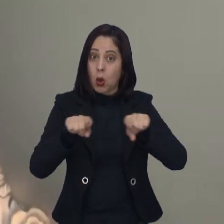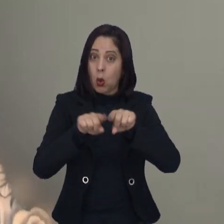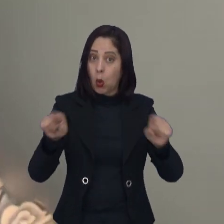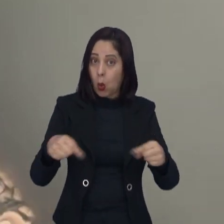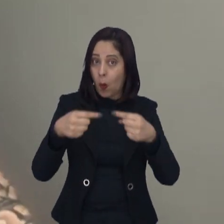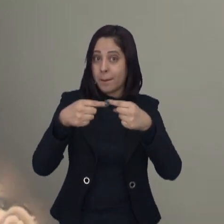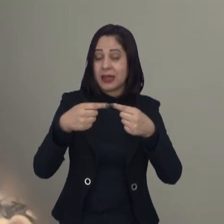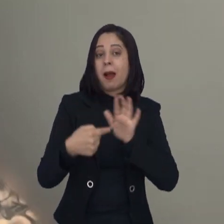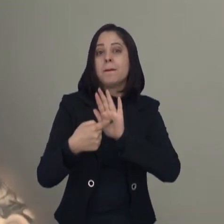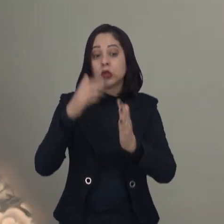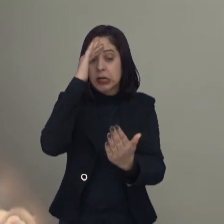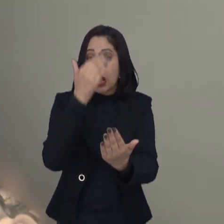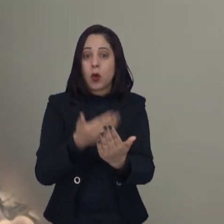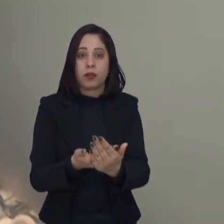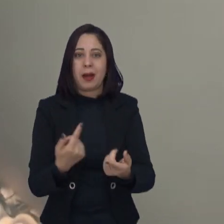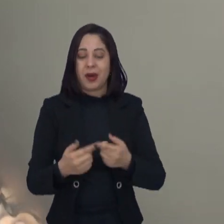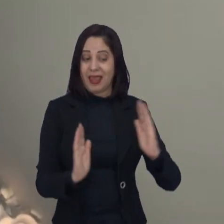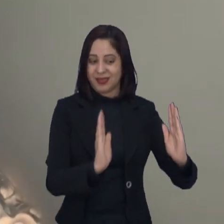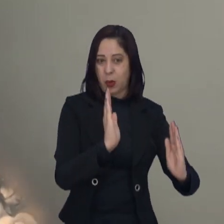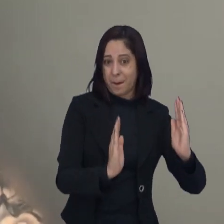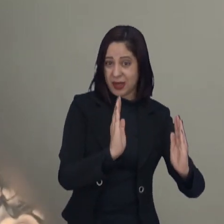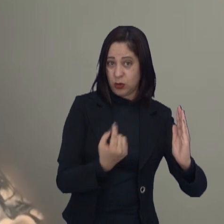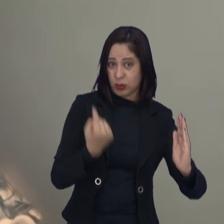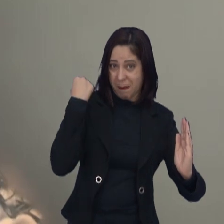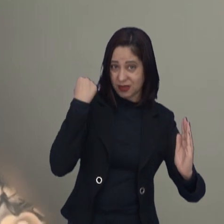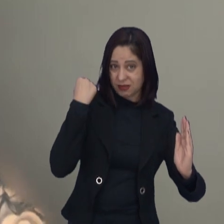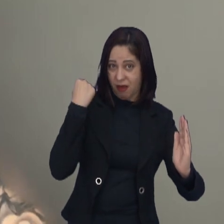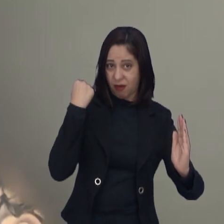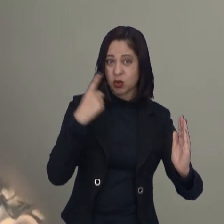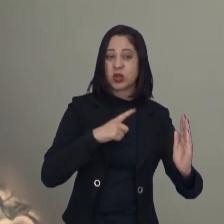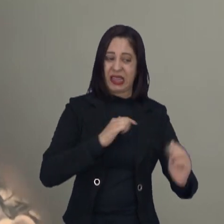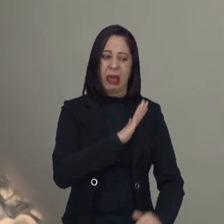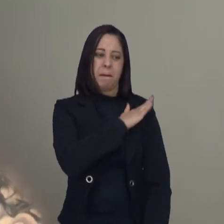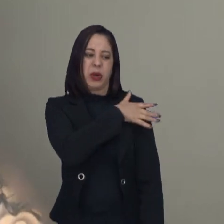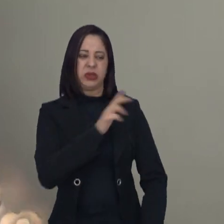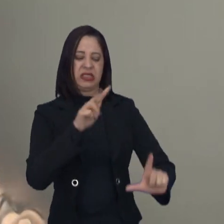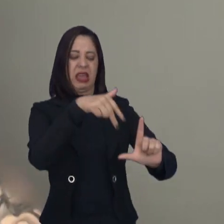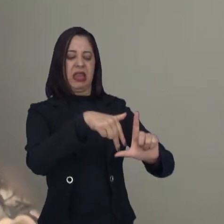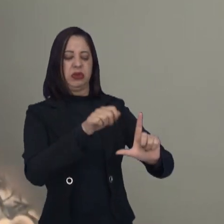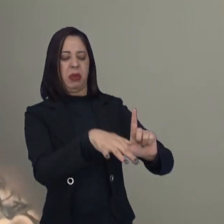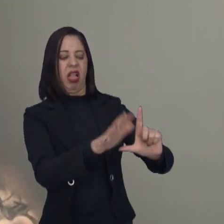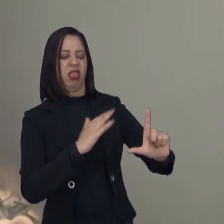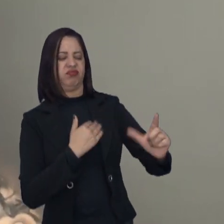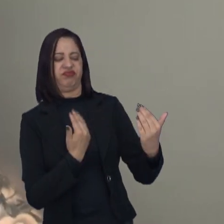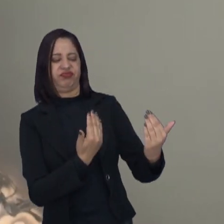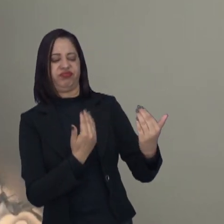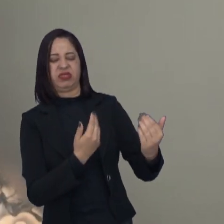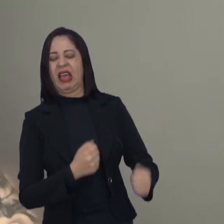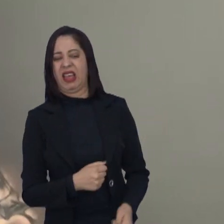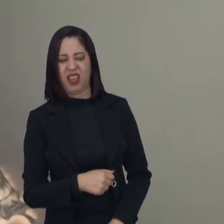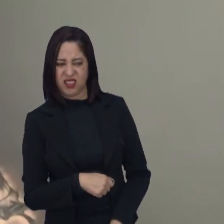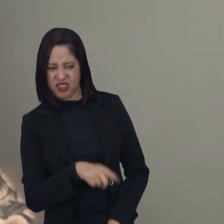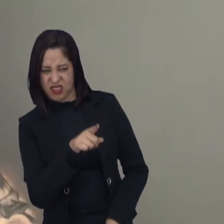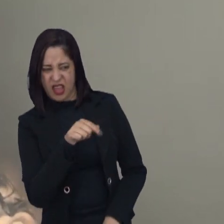né? Porque assim, a gente passou de um período exatamente que gerou certo preconceito diante desse trabalho, diante de uma desconfiança,